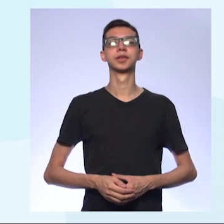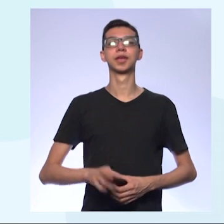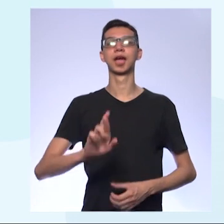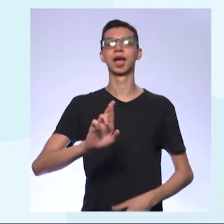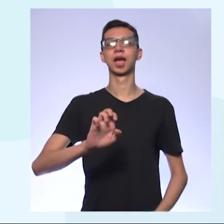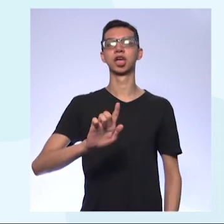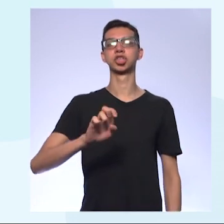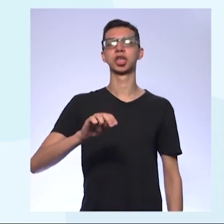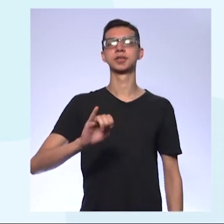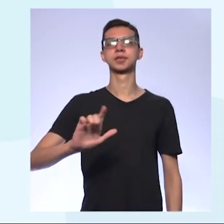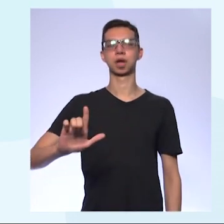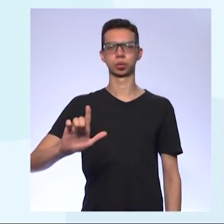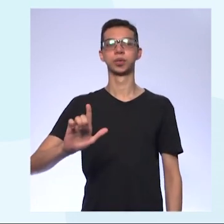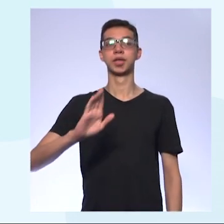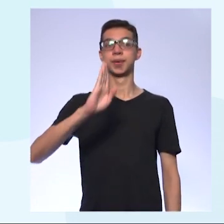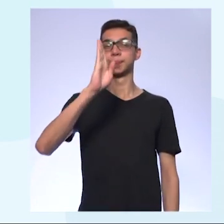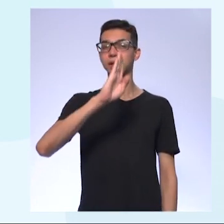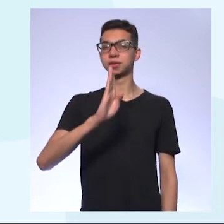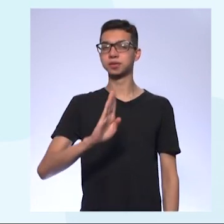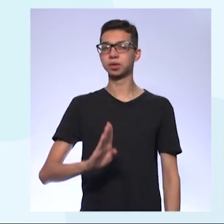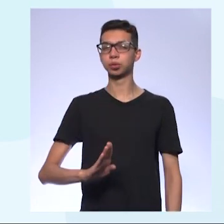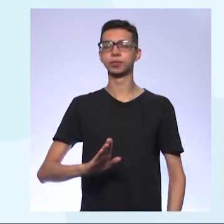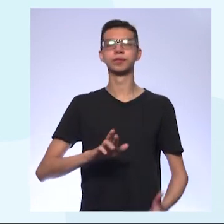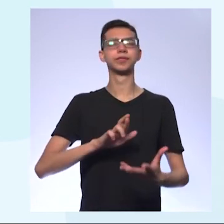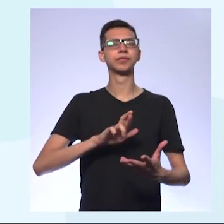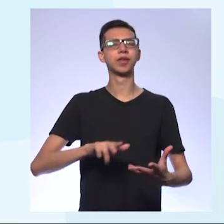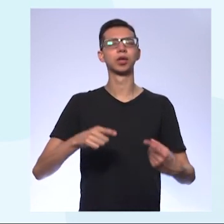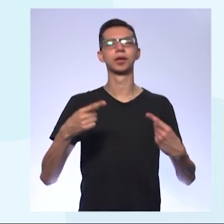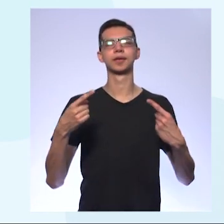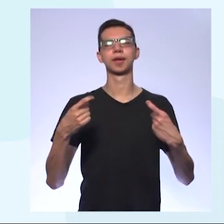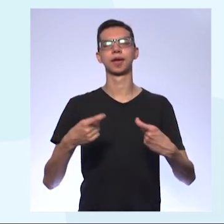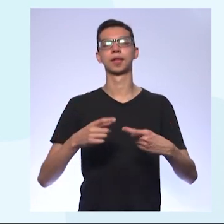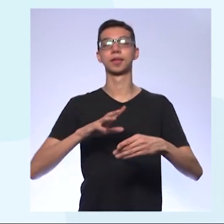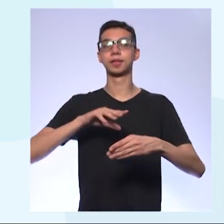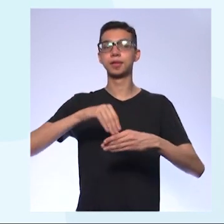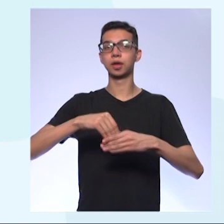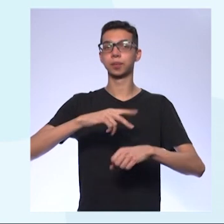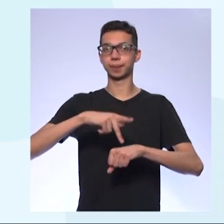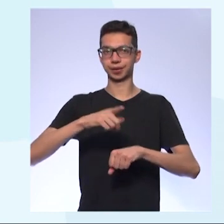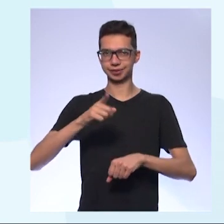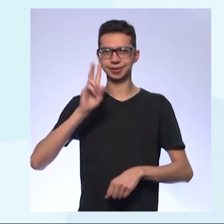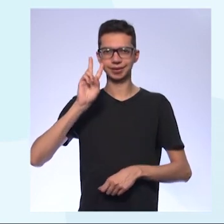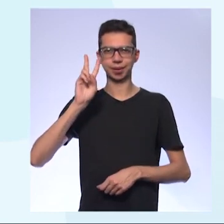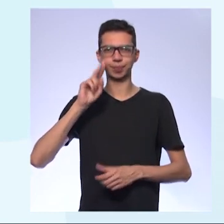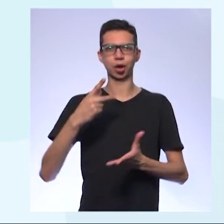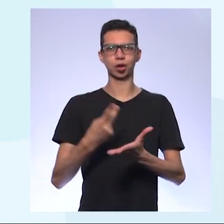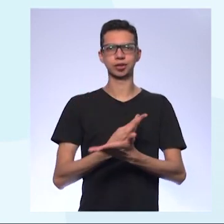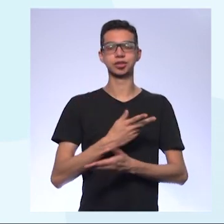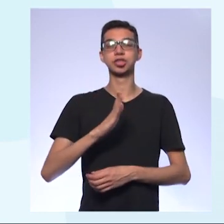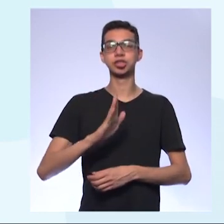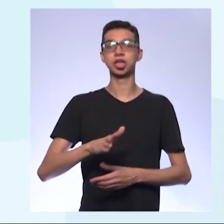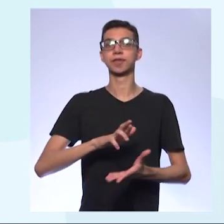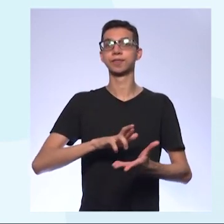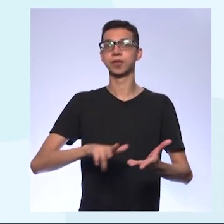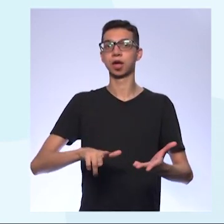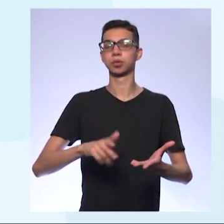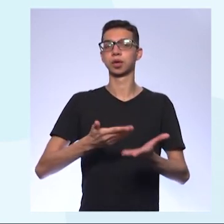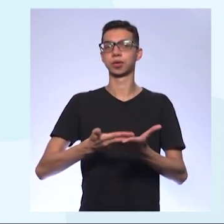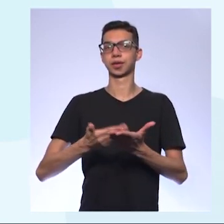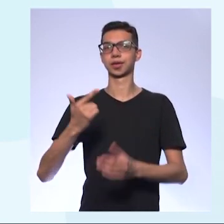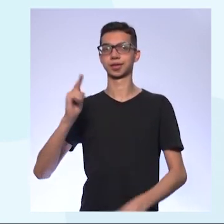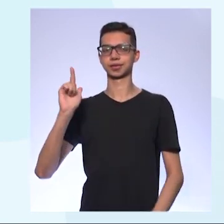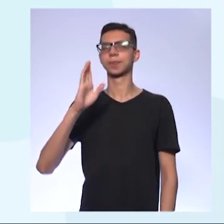nós vamos falar agora. Mas vamos voltar um pouquinho na nossa aula. Vou colocar na tela para vocês os